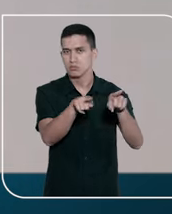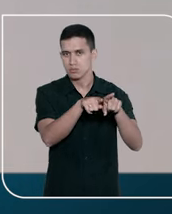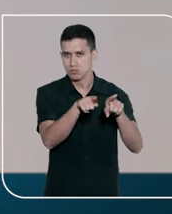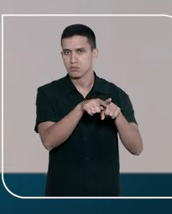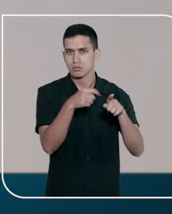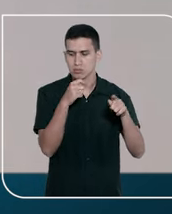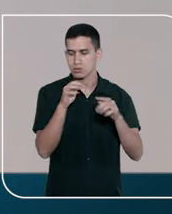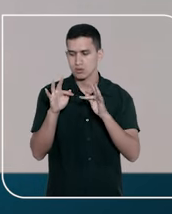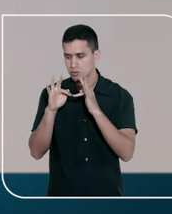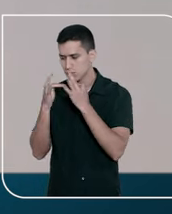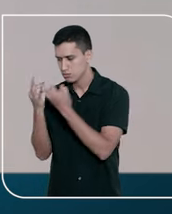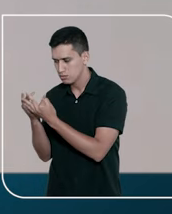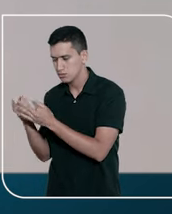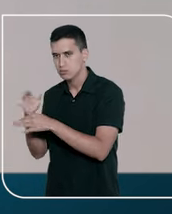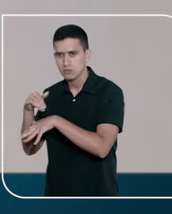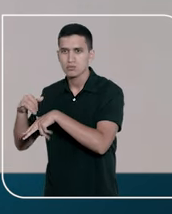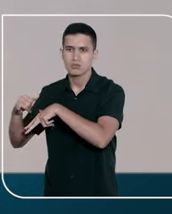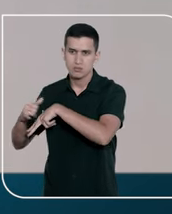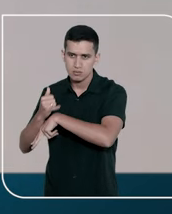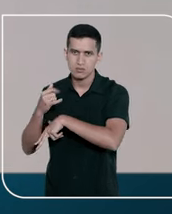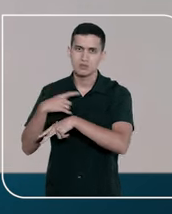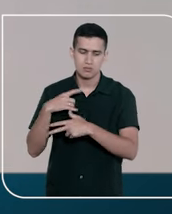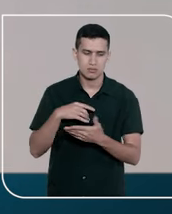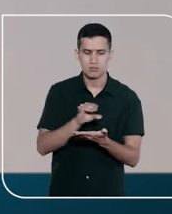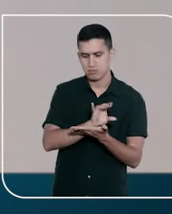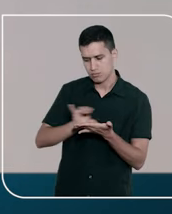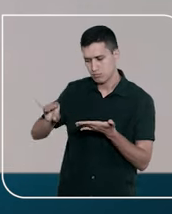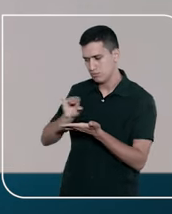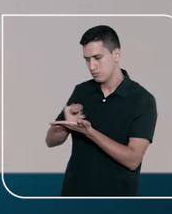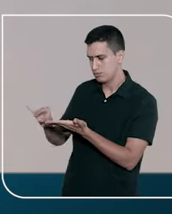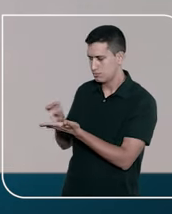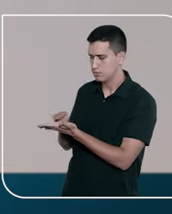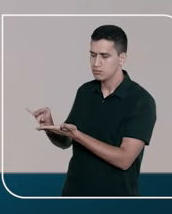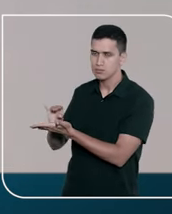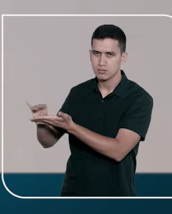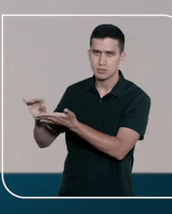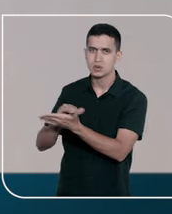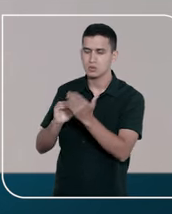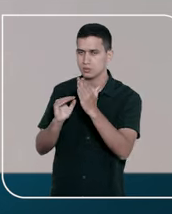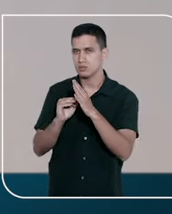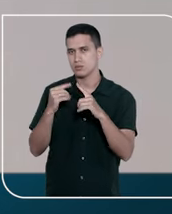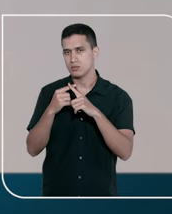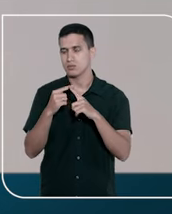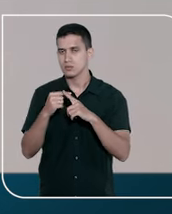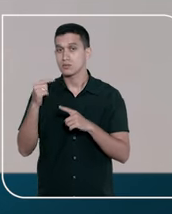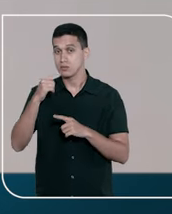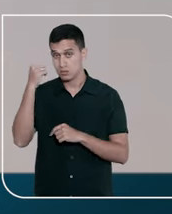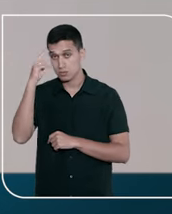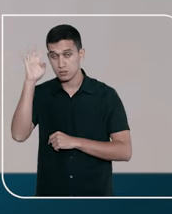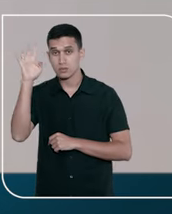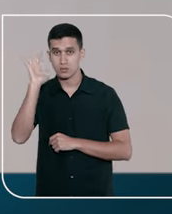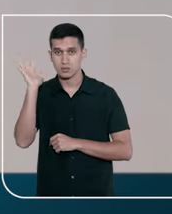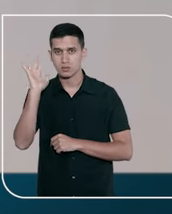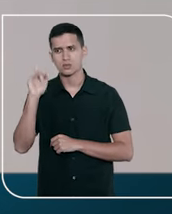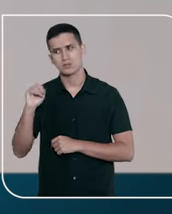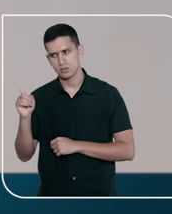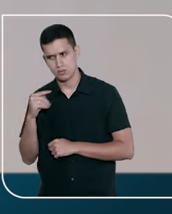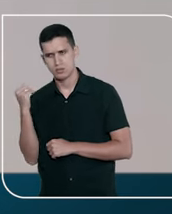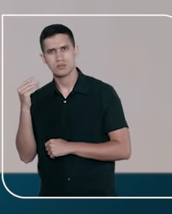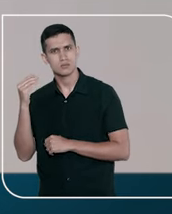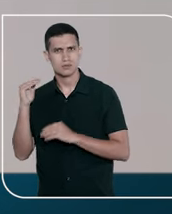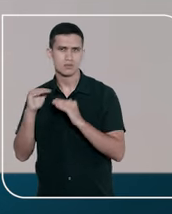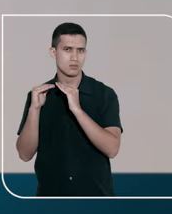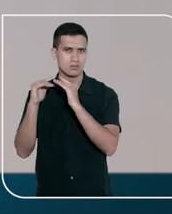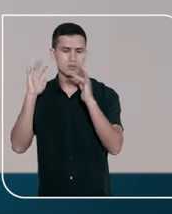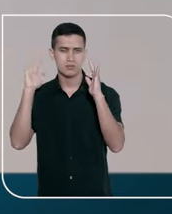ressarcimento às famílias das vítimas dessas tragédias, porque a ideia aqui, eu acho que isso é é um senso comum, né? Não é